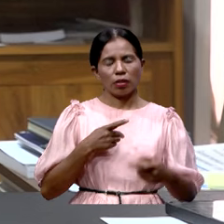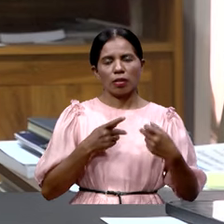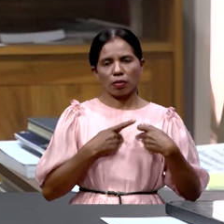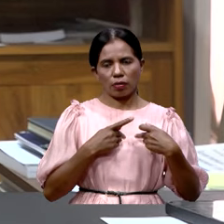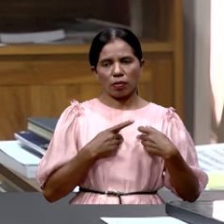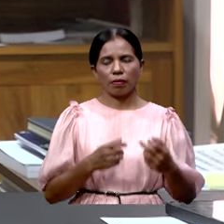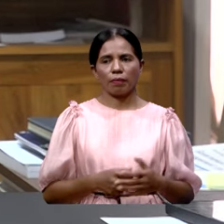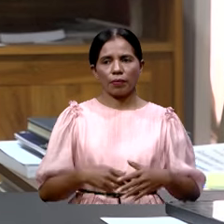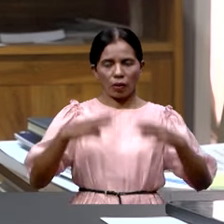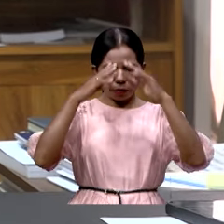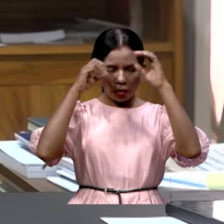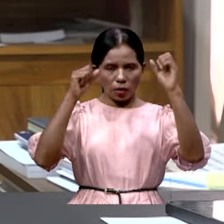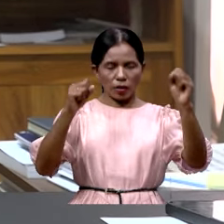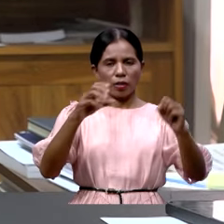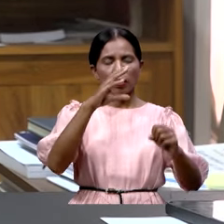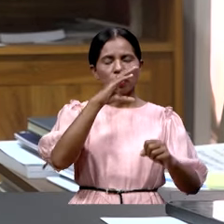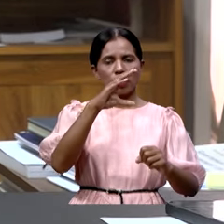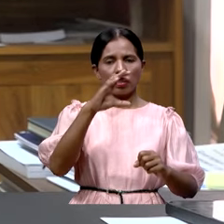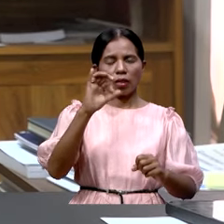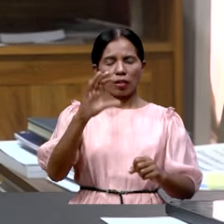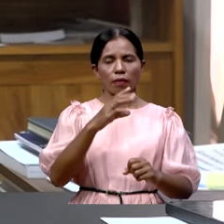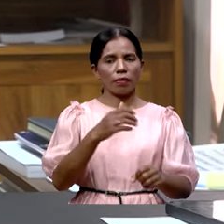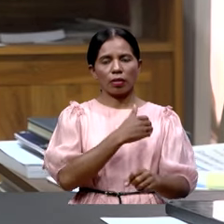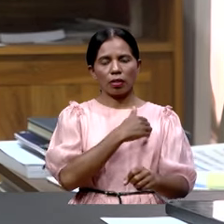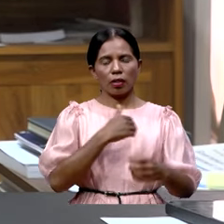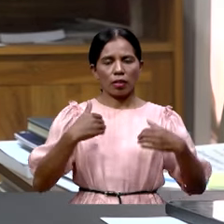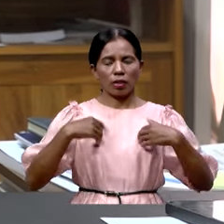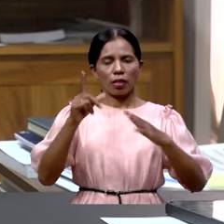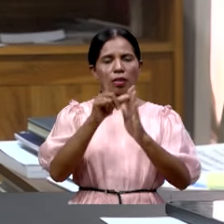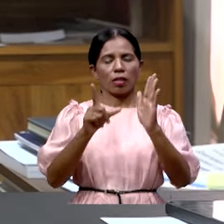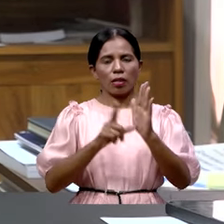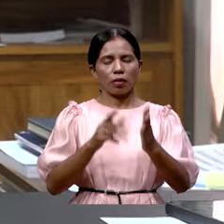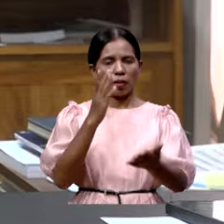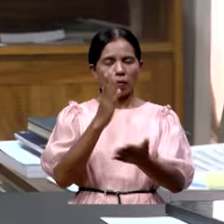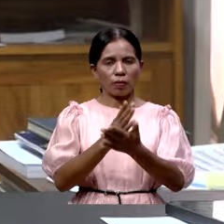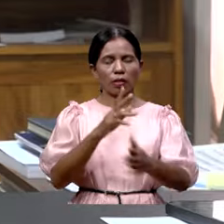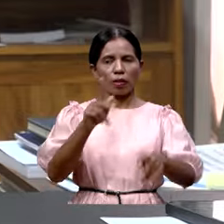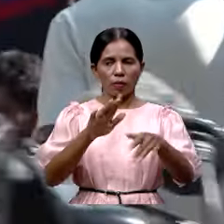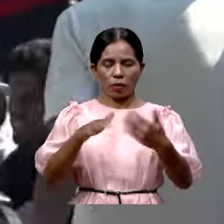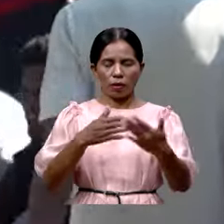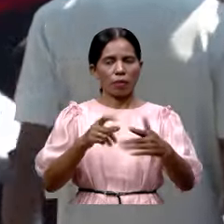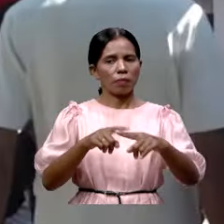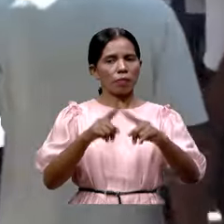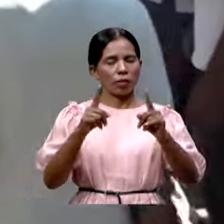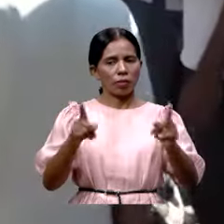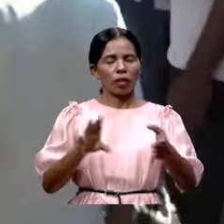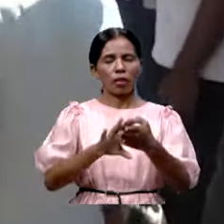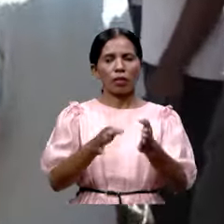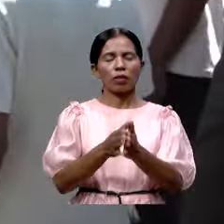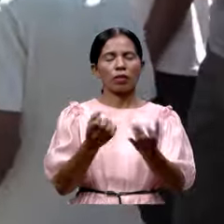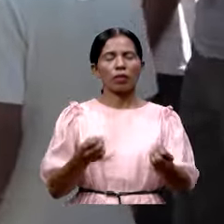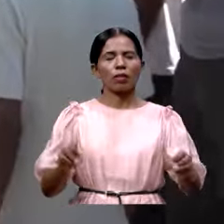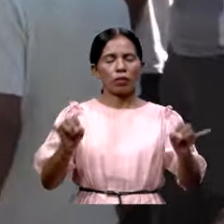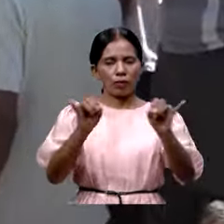kirane presidente komisão função pública hatete sidau ki lei ida atu reforma obrigatorio mai be ia pedido husi